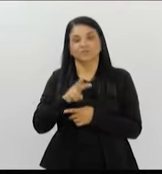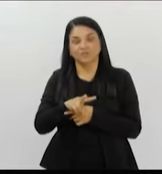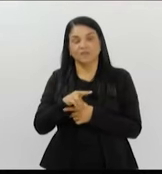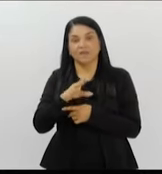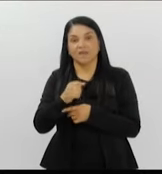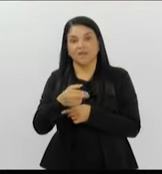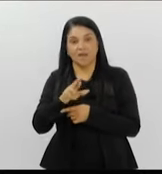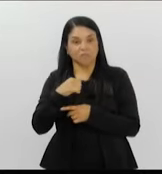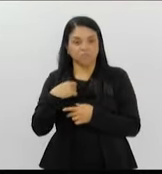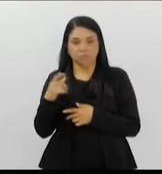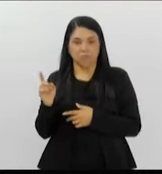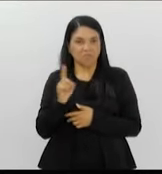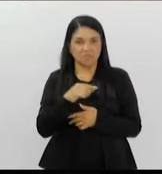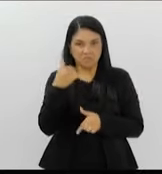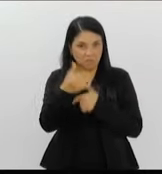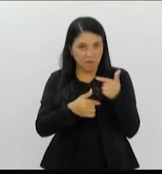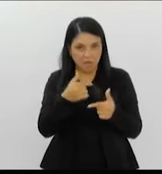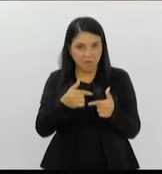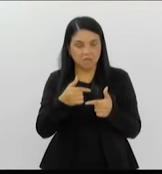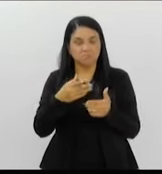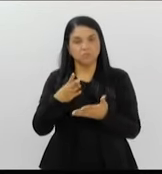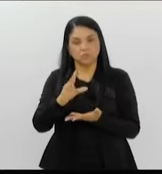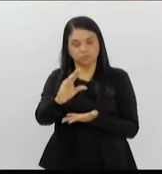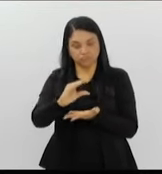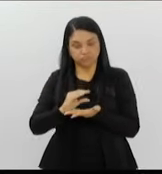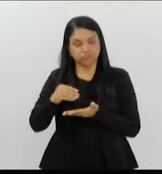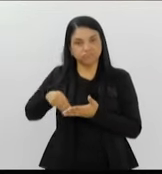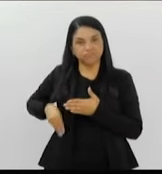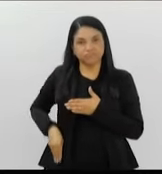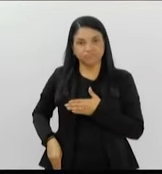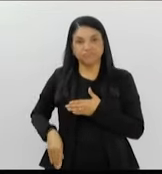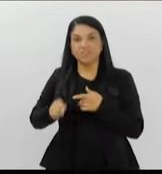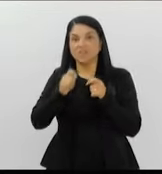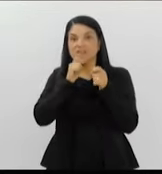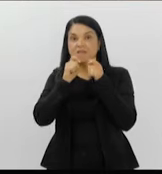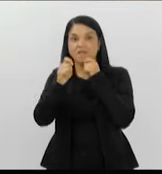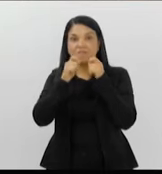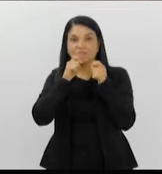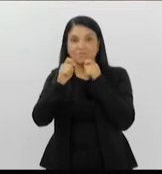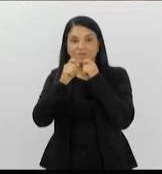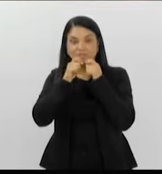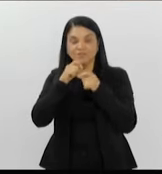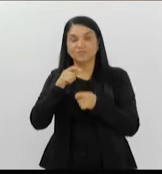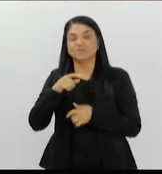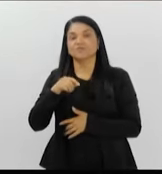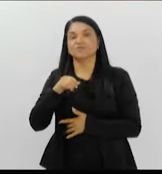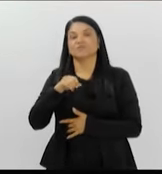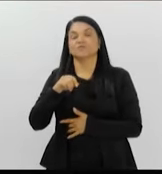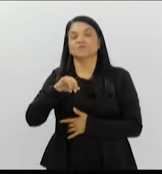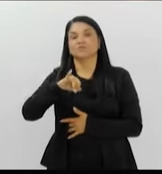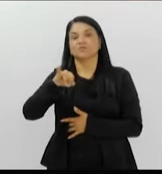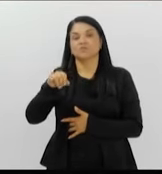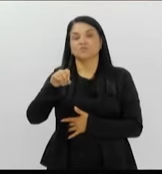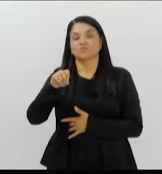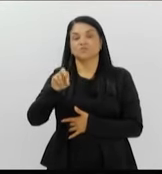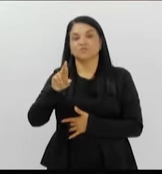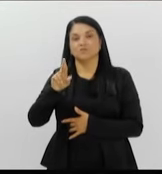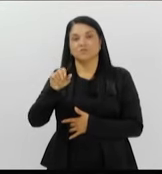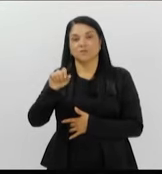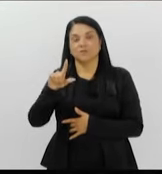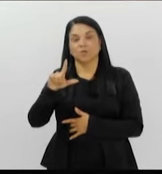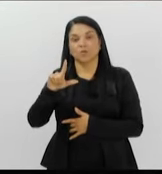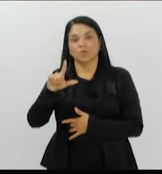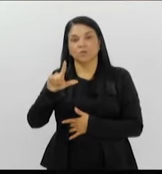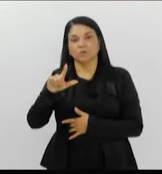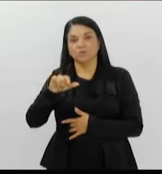para trabalhar e colocar dinheiro público no bolso. Isso está em reportagem do jornalista Rubens Berta, que circula e é facilmente encontrado